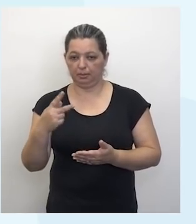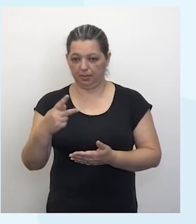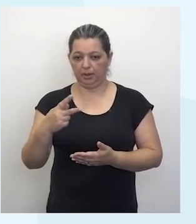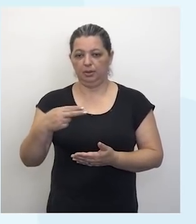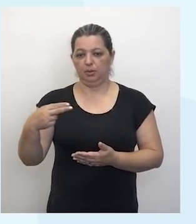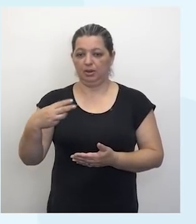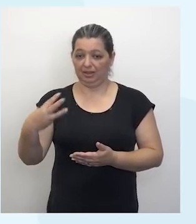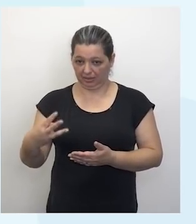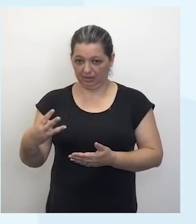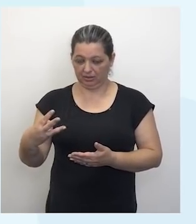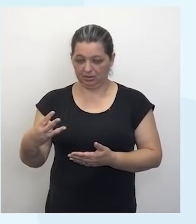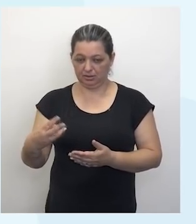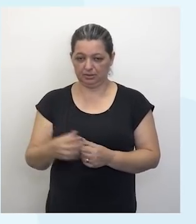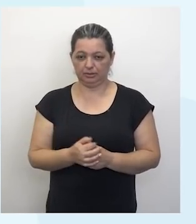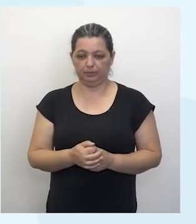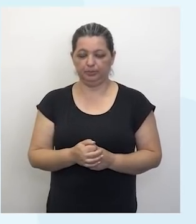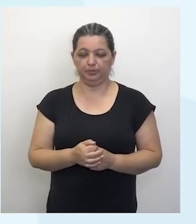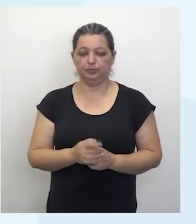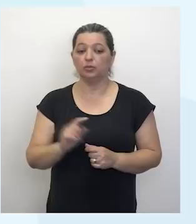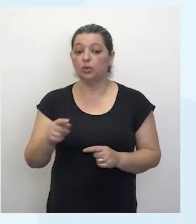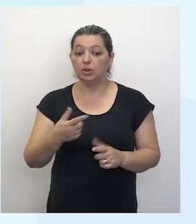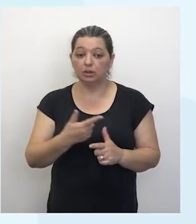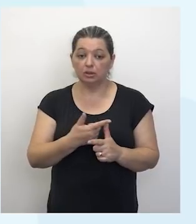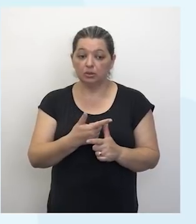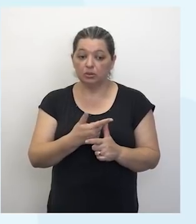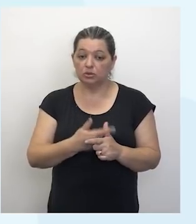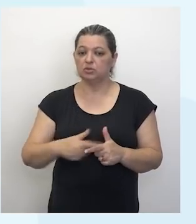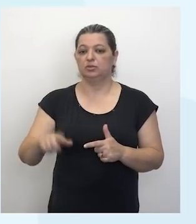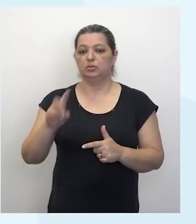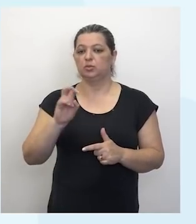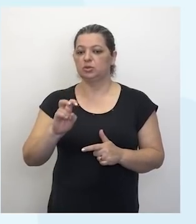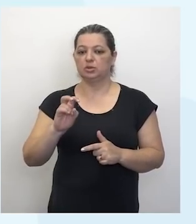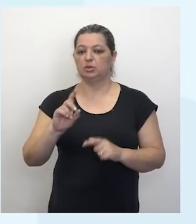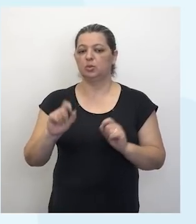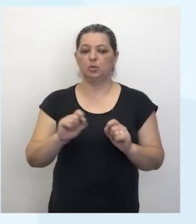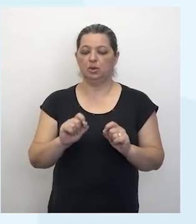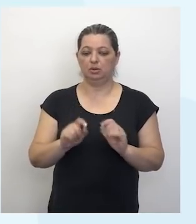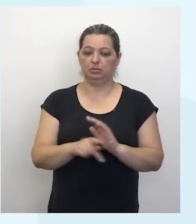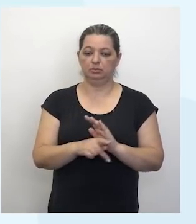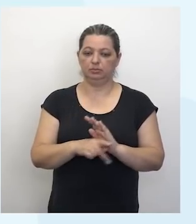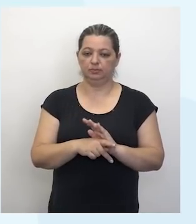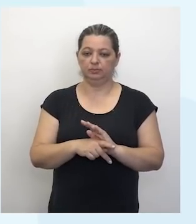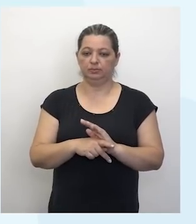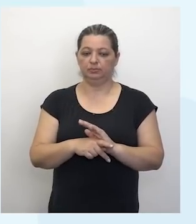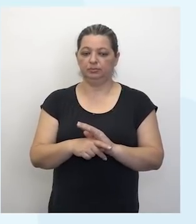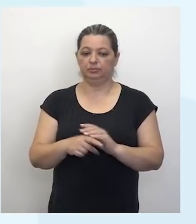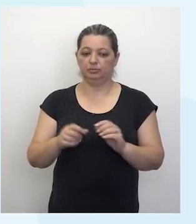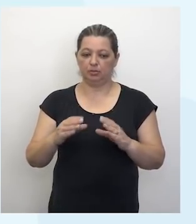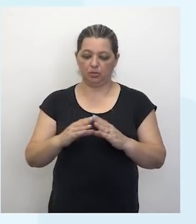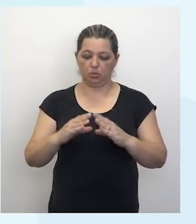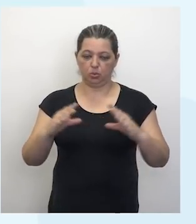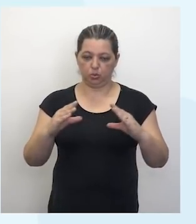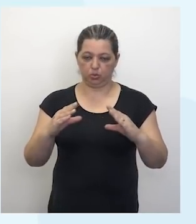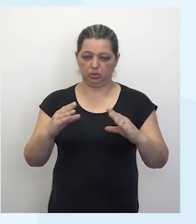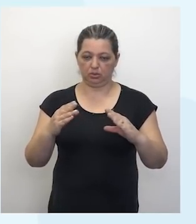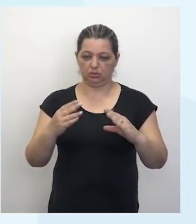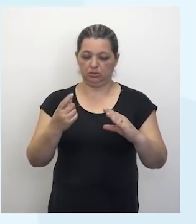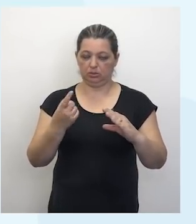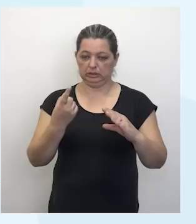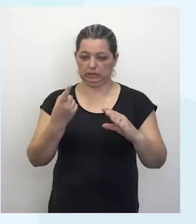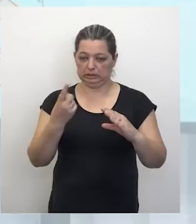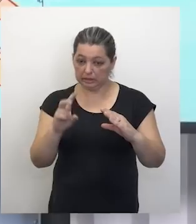pequenininho. Quando eu multipliquei por 5, esse perímetro virou 15, tá certo? Então, ele também aumentou 5